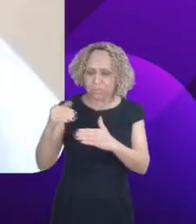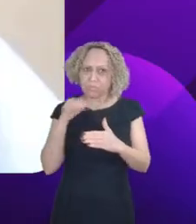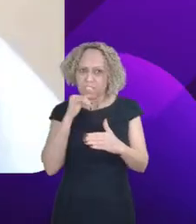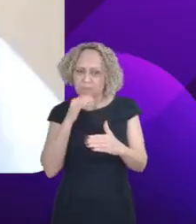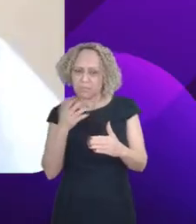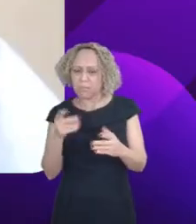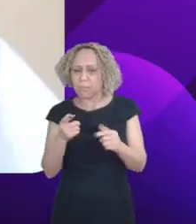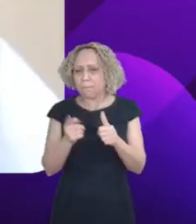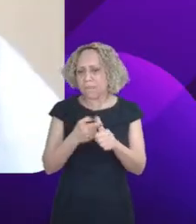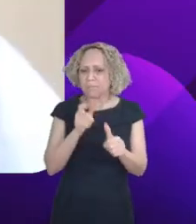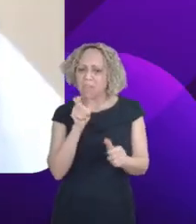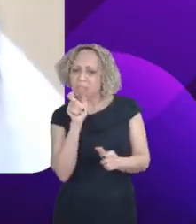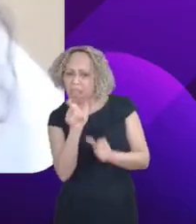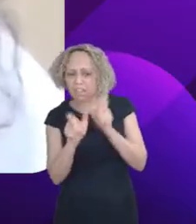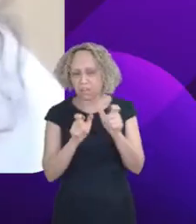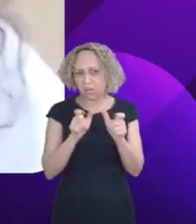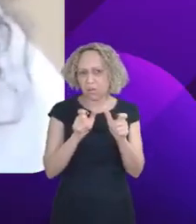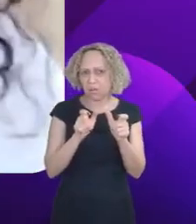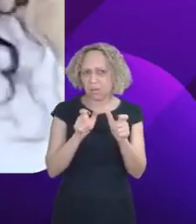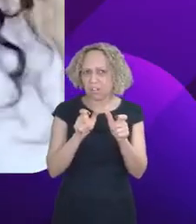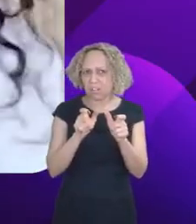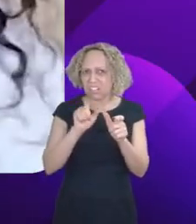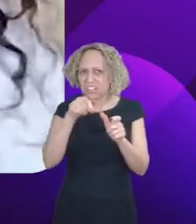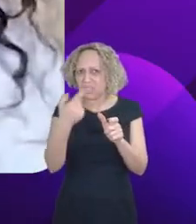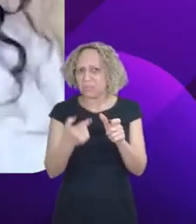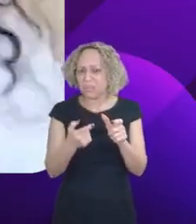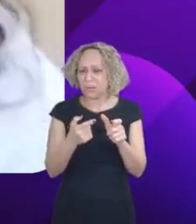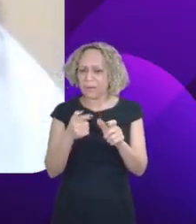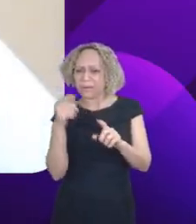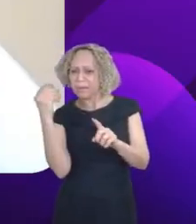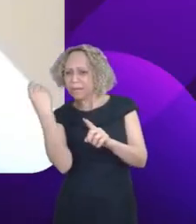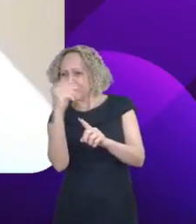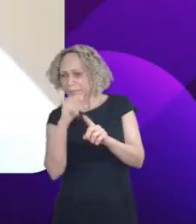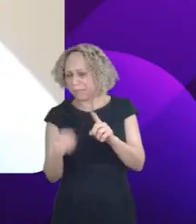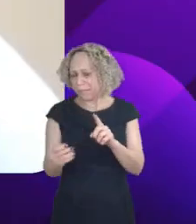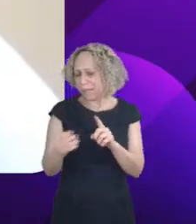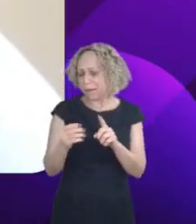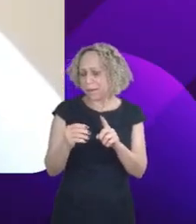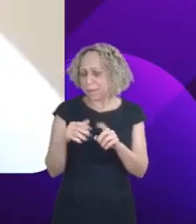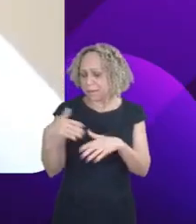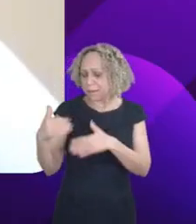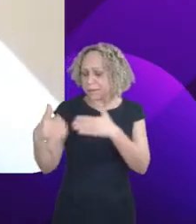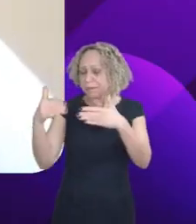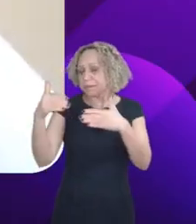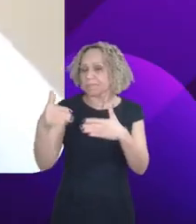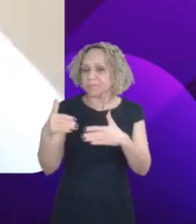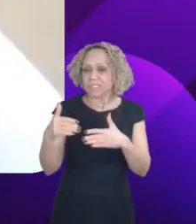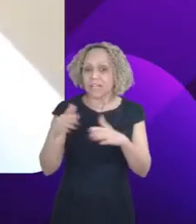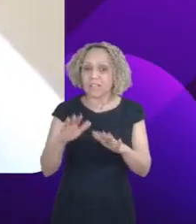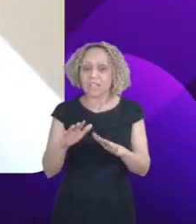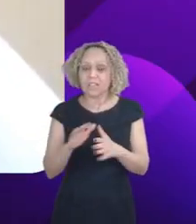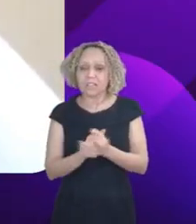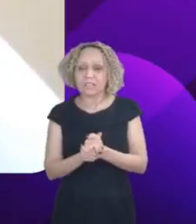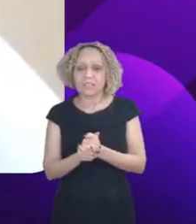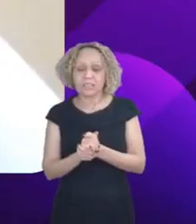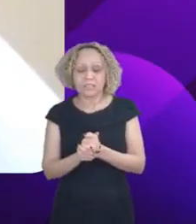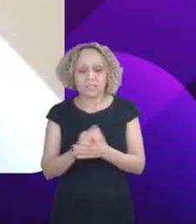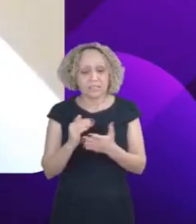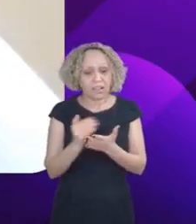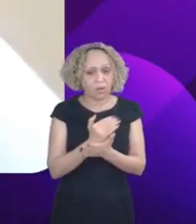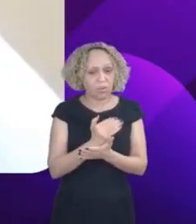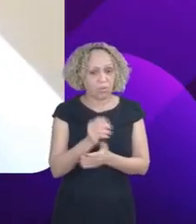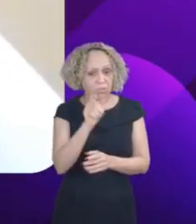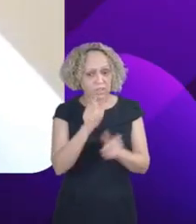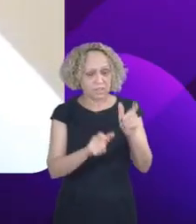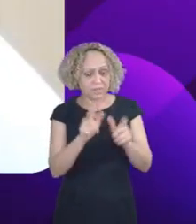rompe a relação, vai embora, termina, denuncia para algumas que têm mais consciência social sobre a